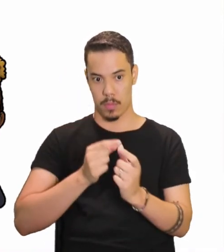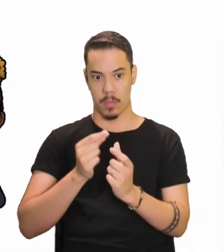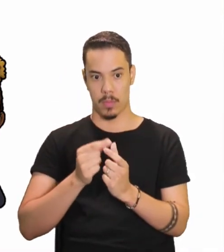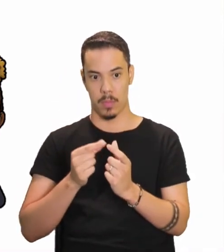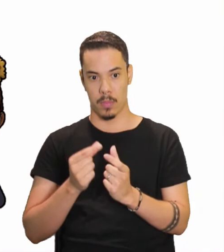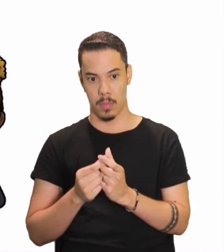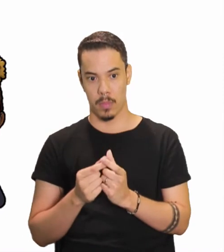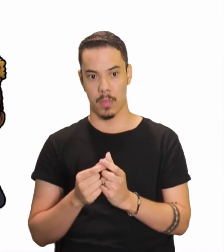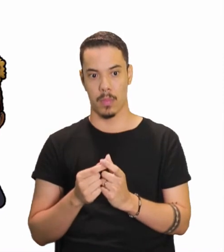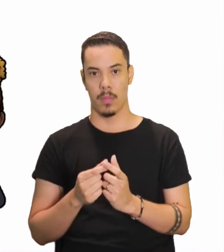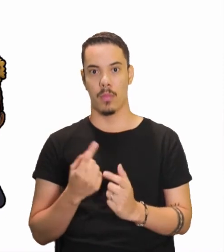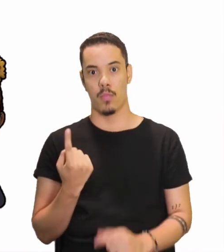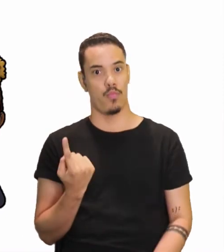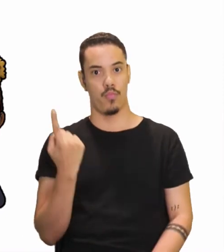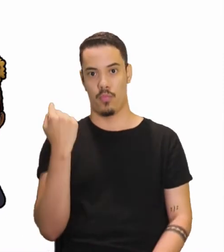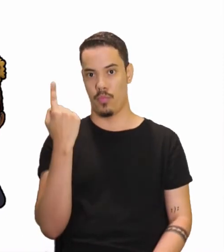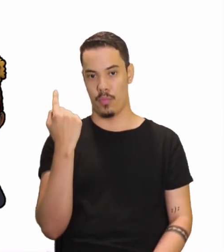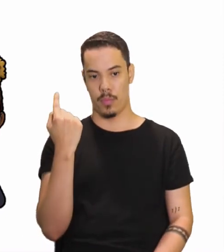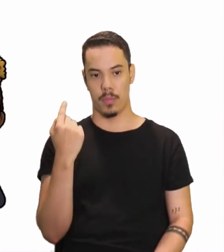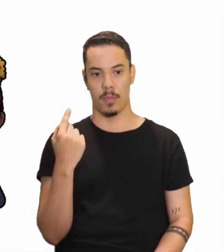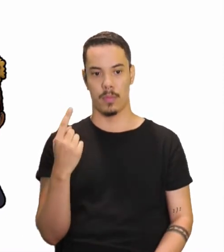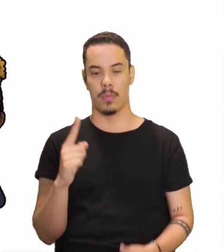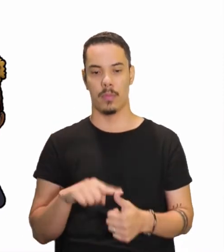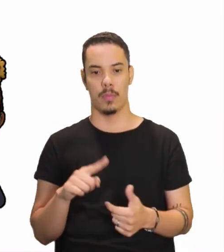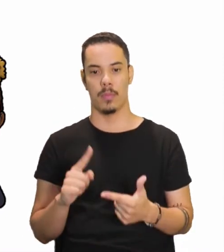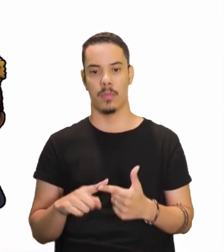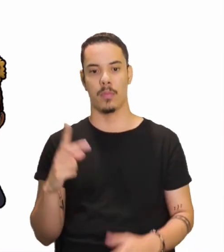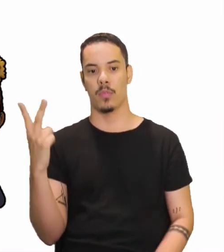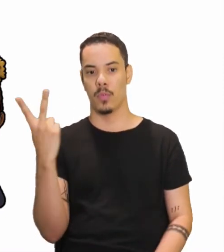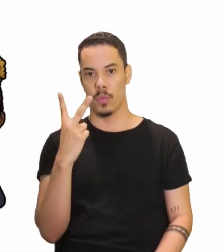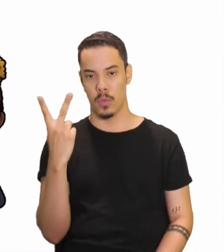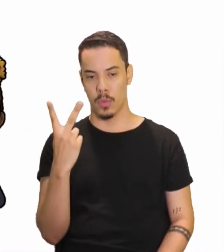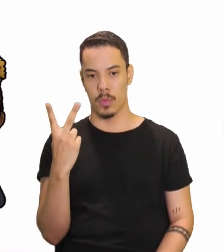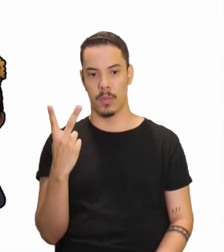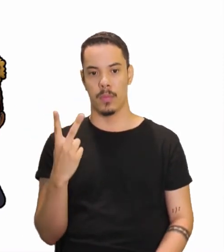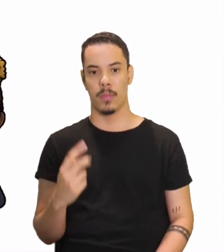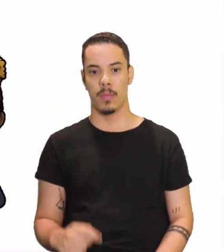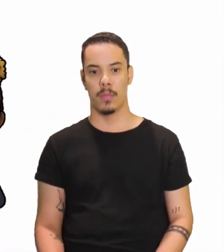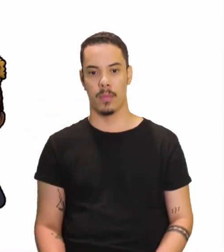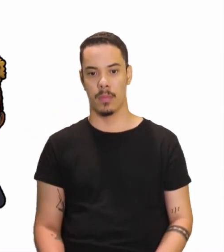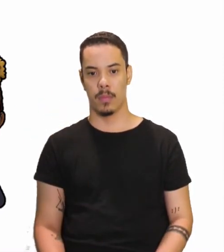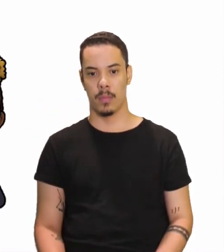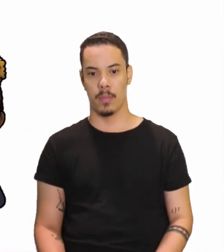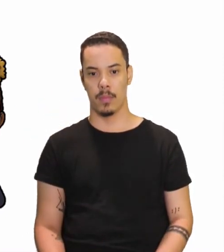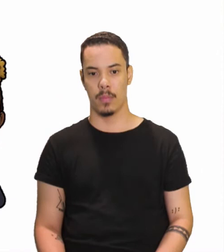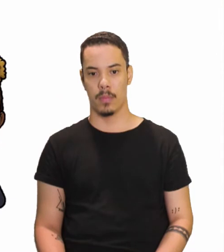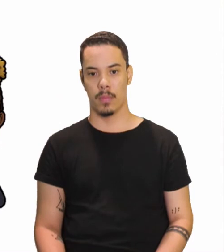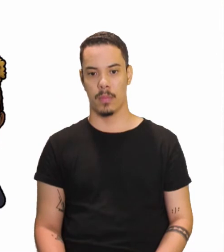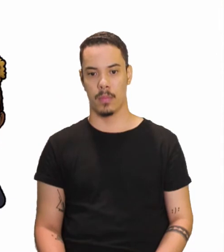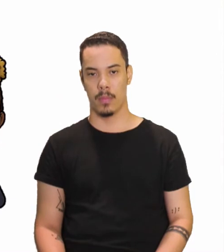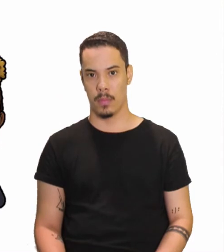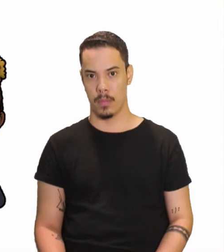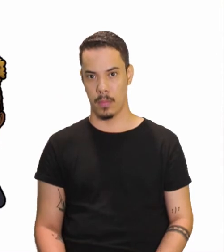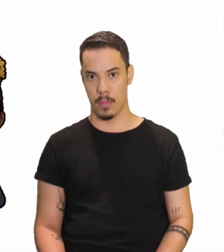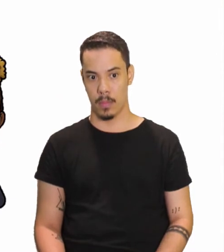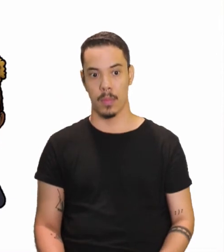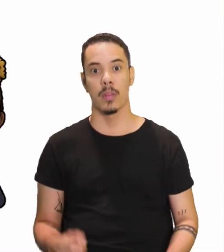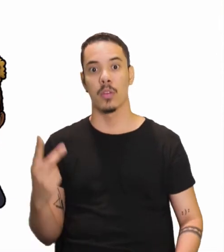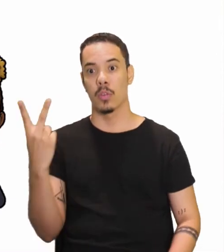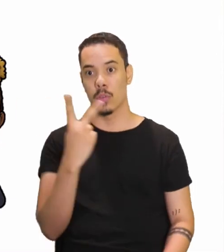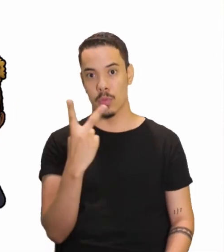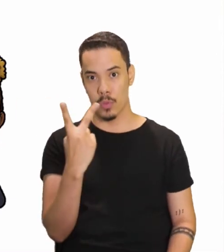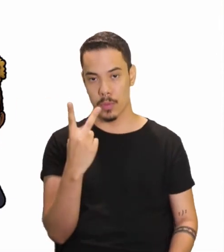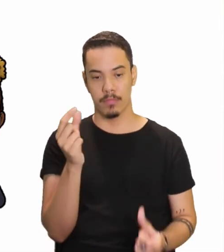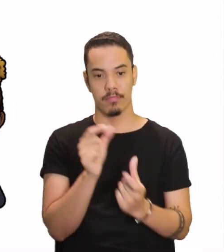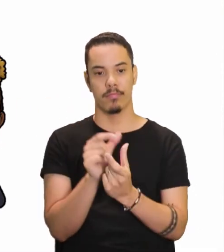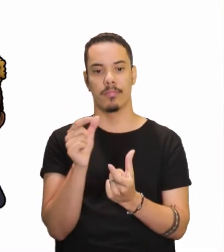chama-se o quê? Monossílaba, ó. Chapé, chapé, mé, lhe. E de sílaba, quando apresenta